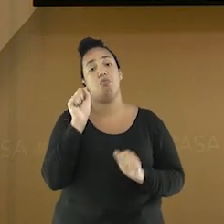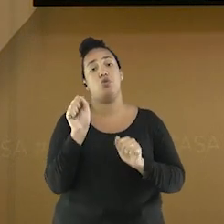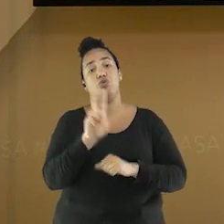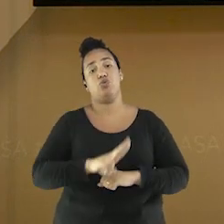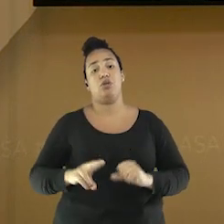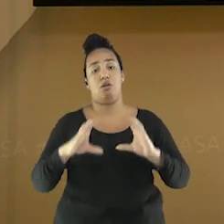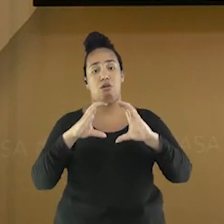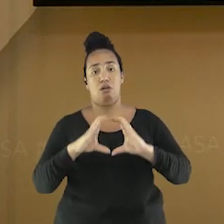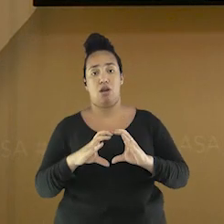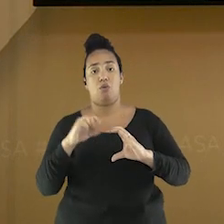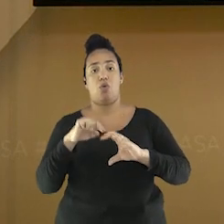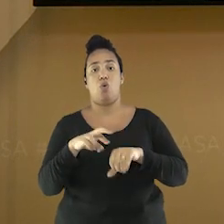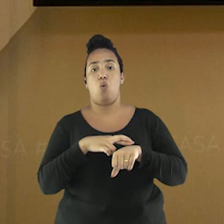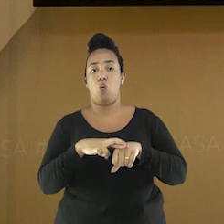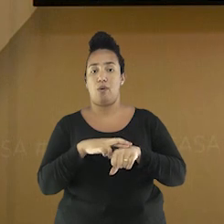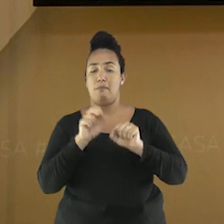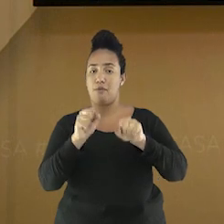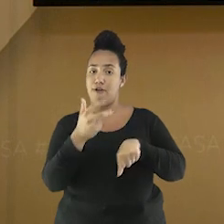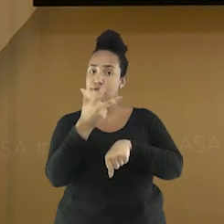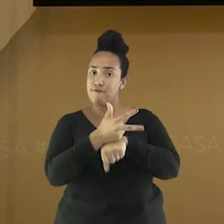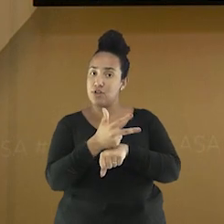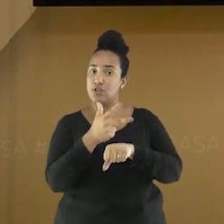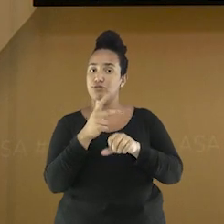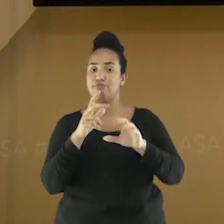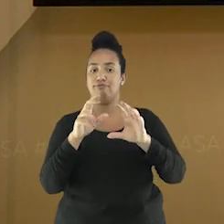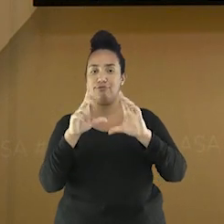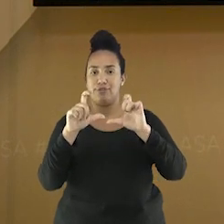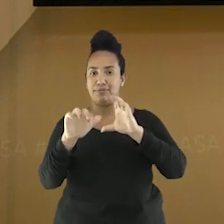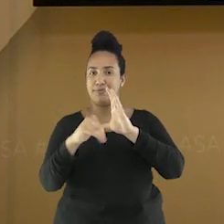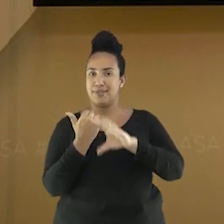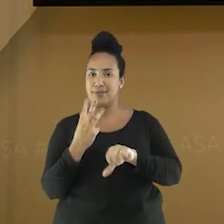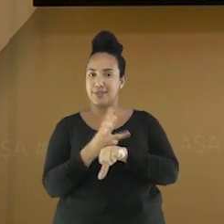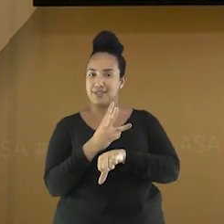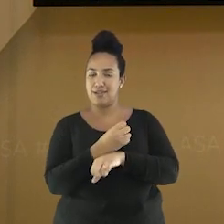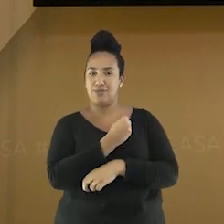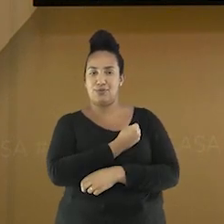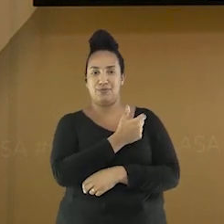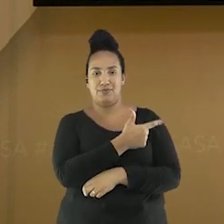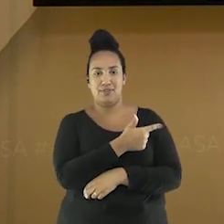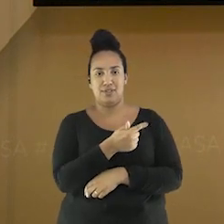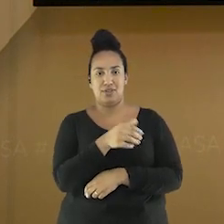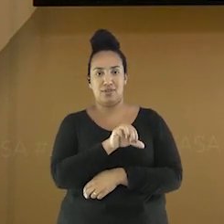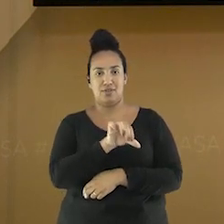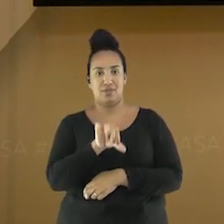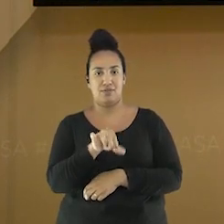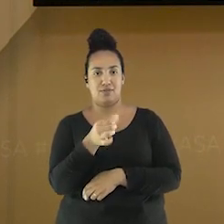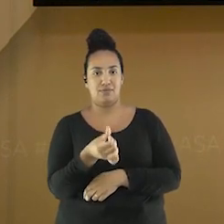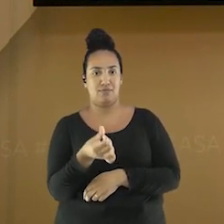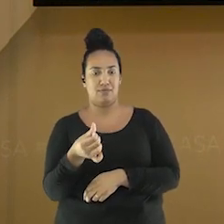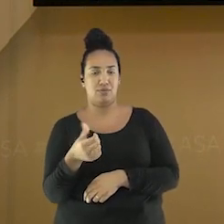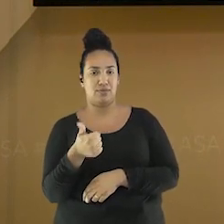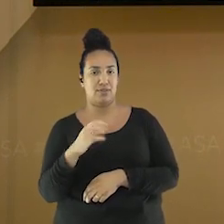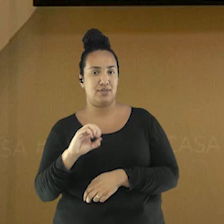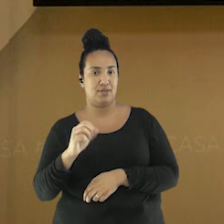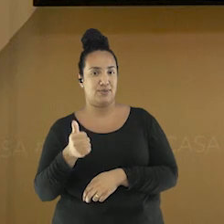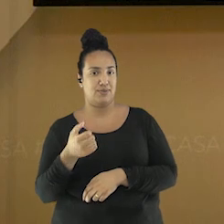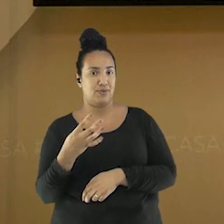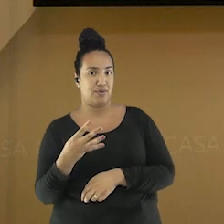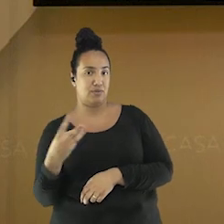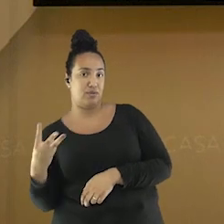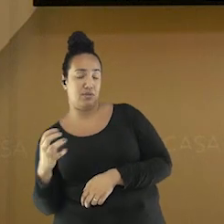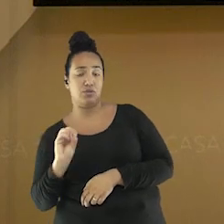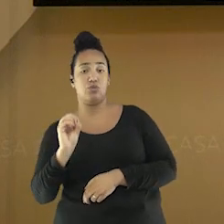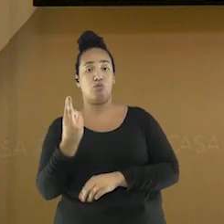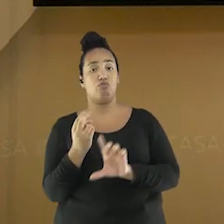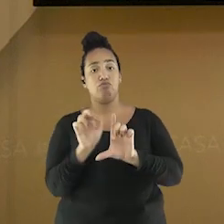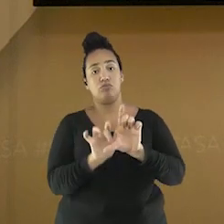nos enviando uma foto ou vídeo pelo WhatsApp. O número é código 27 9966 10143. Ou faça